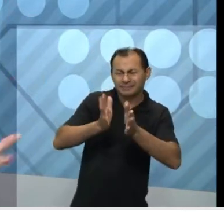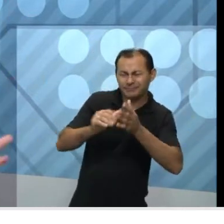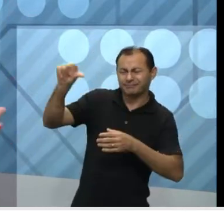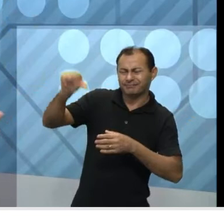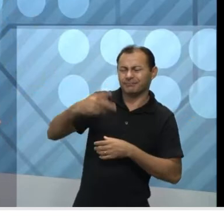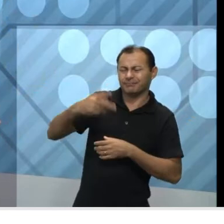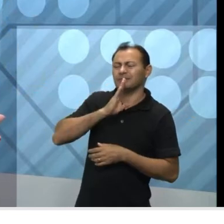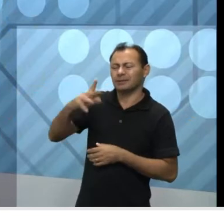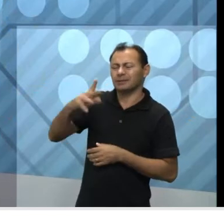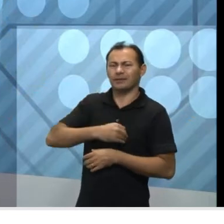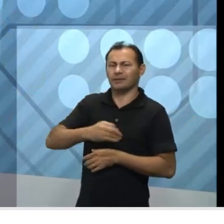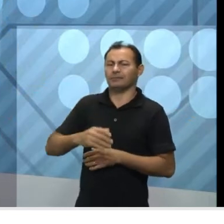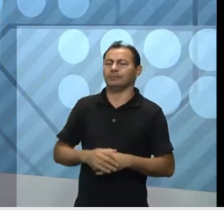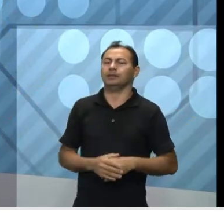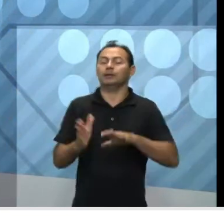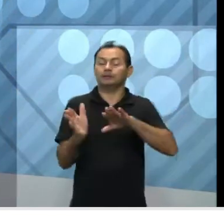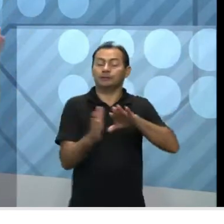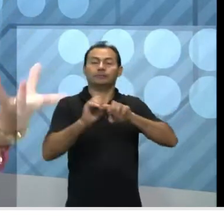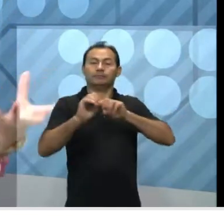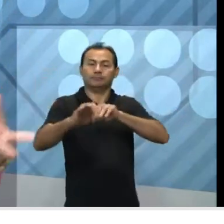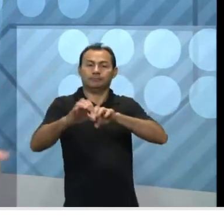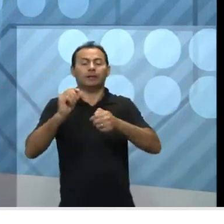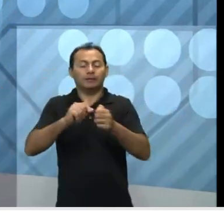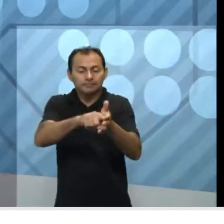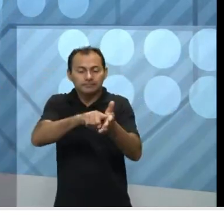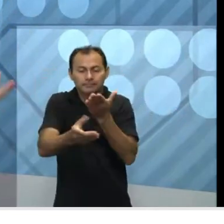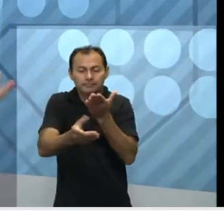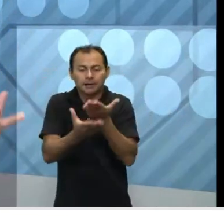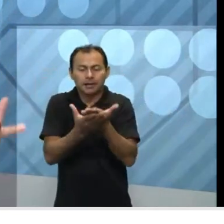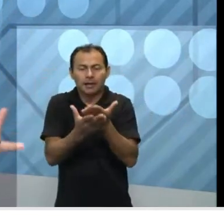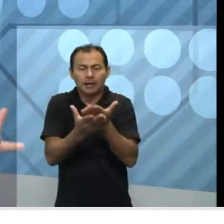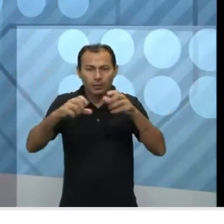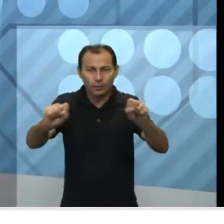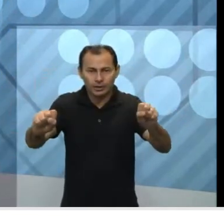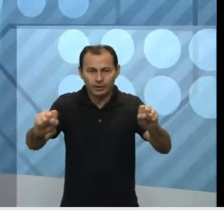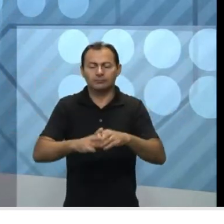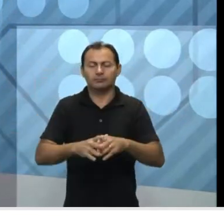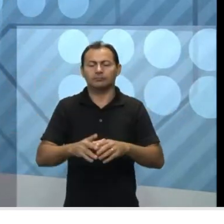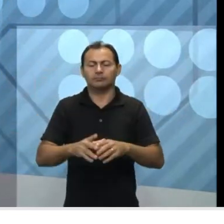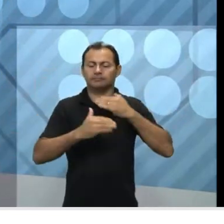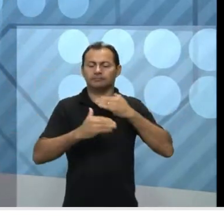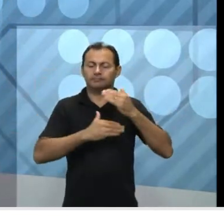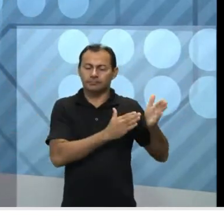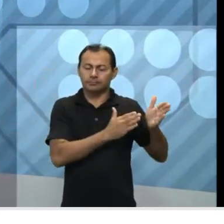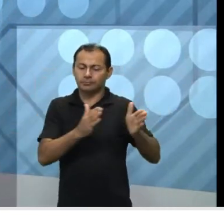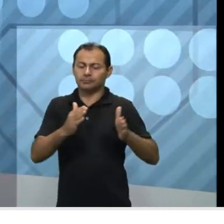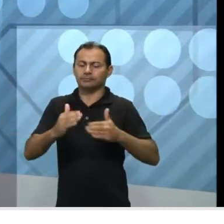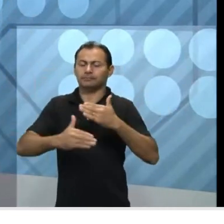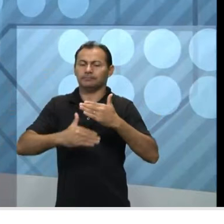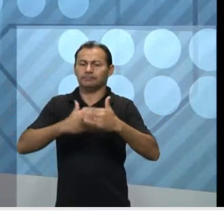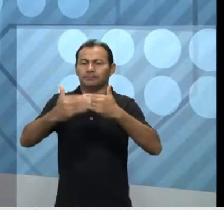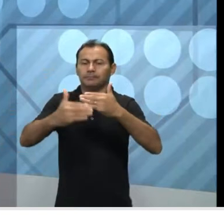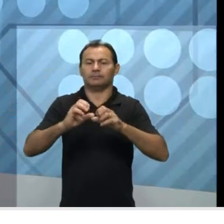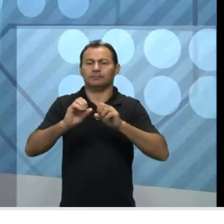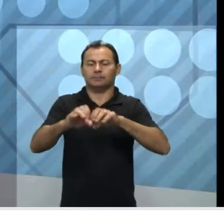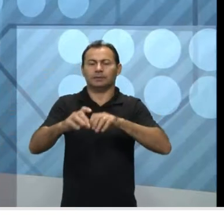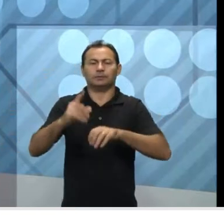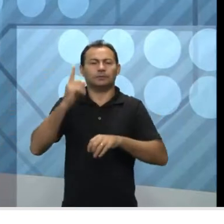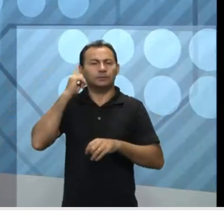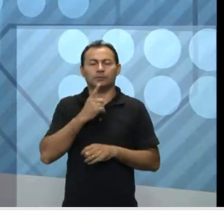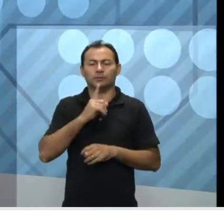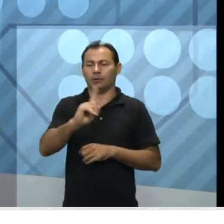a pesquisa linguística, né, quanto ao processo educacional do sujeito surdo. Então, isso não é algo de agora, mas,